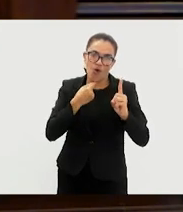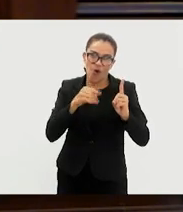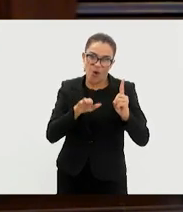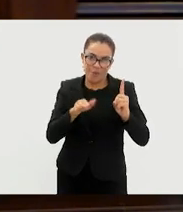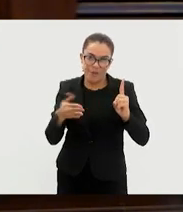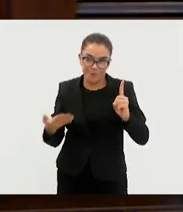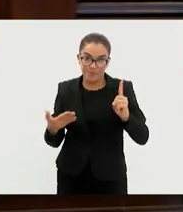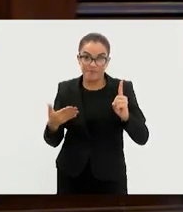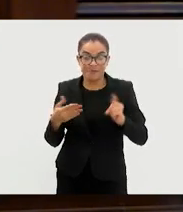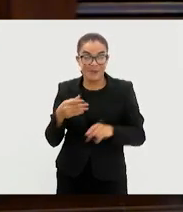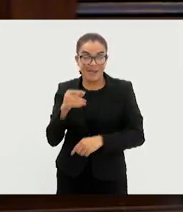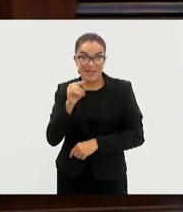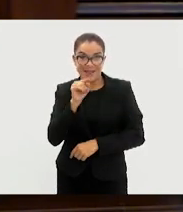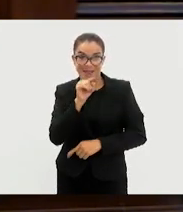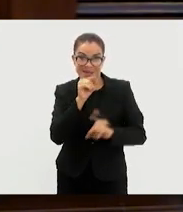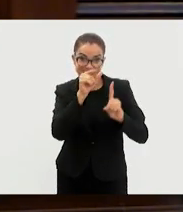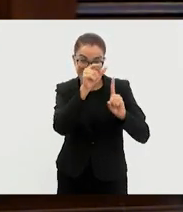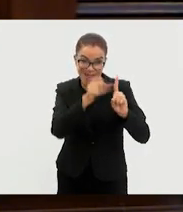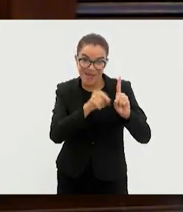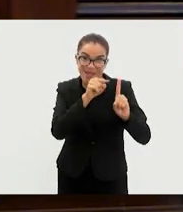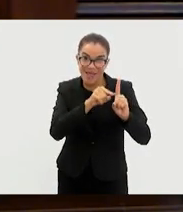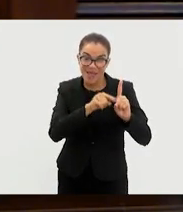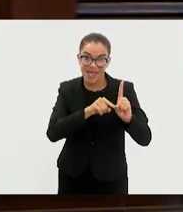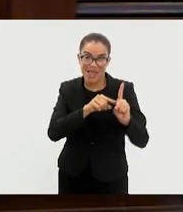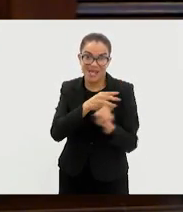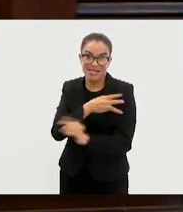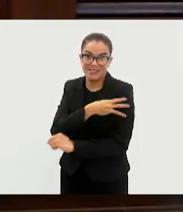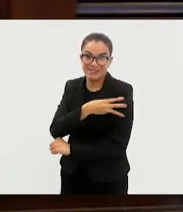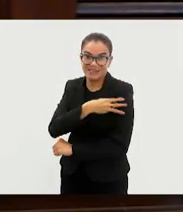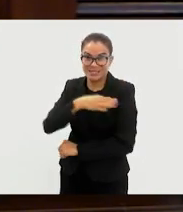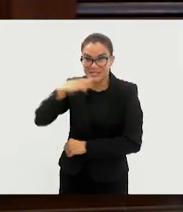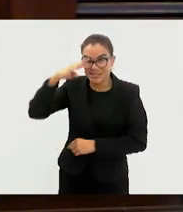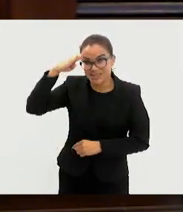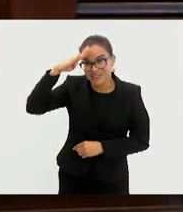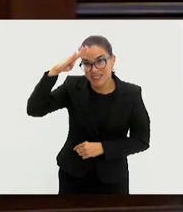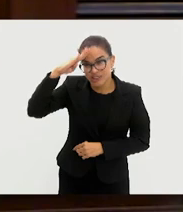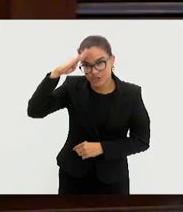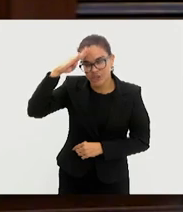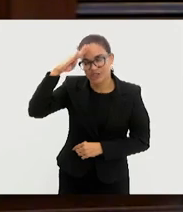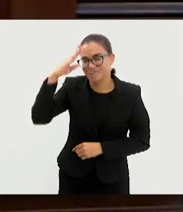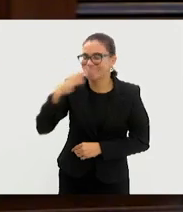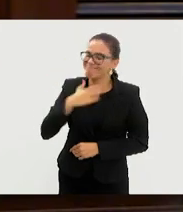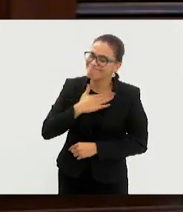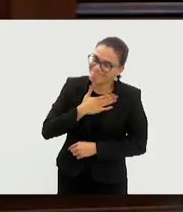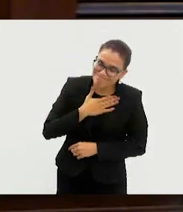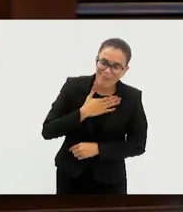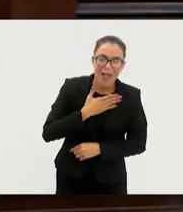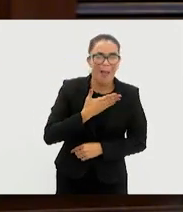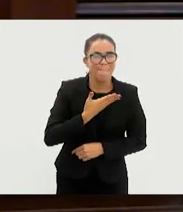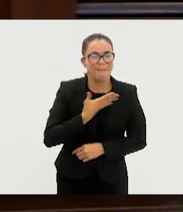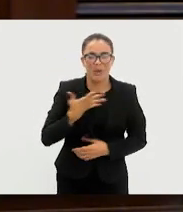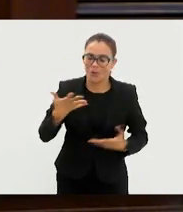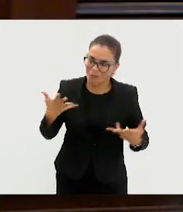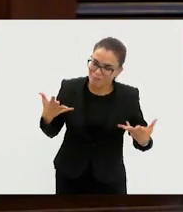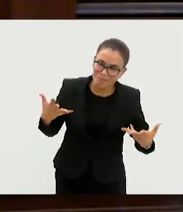Esse sargento que faleceu, o sargento Jorge, grande amigo, um cara